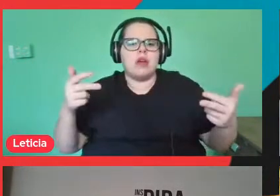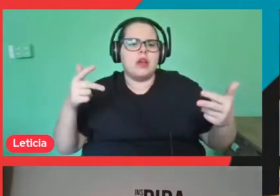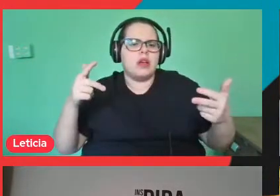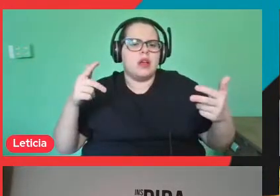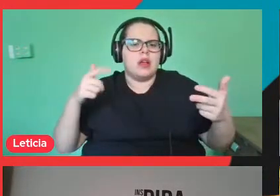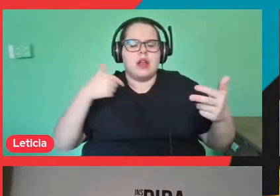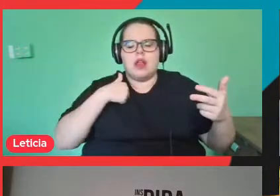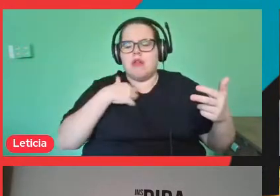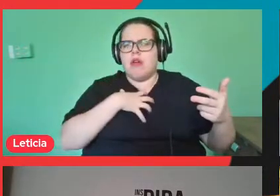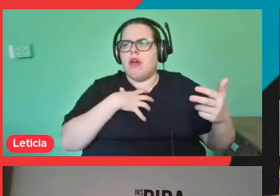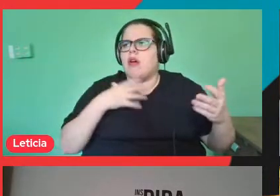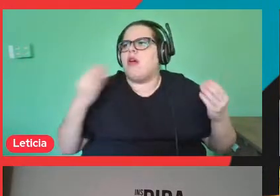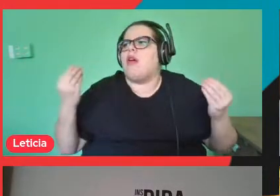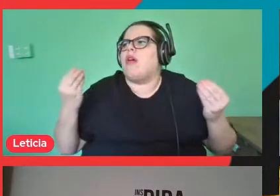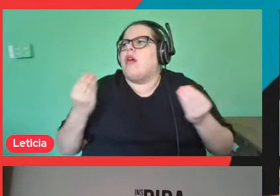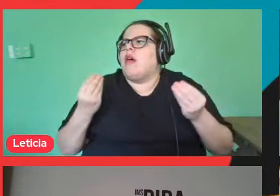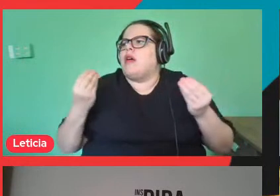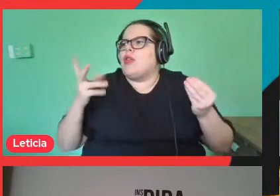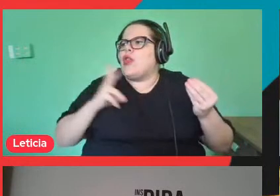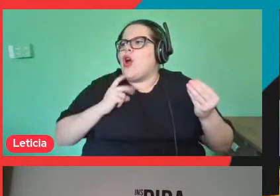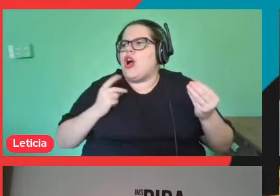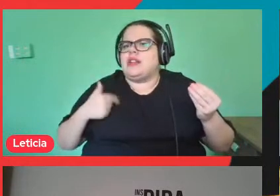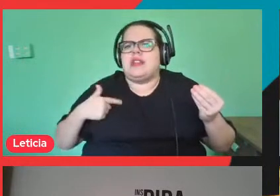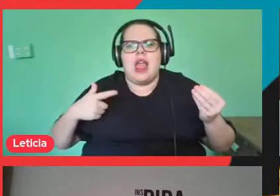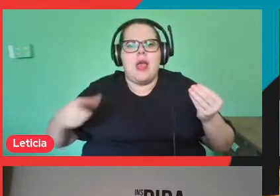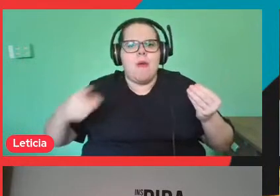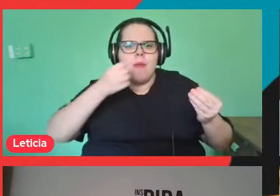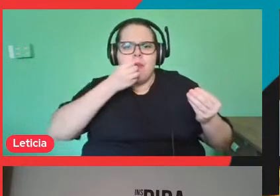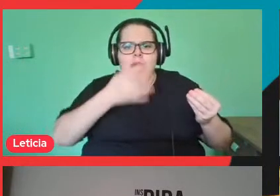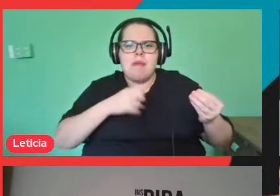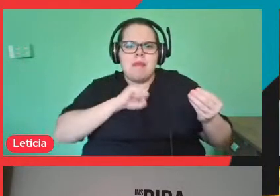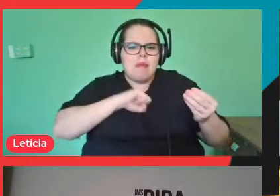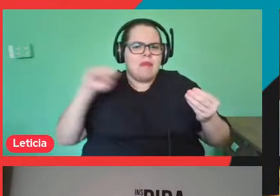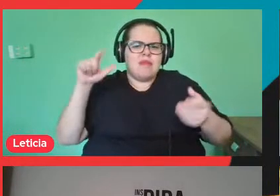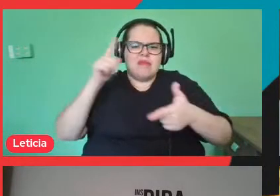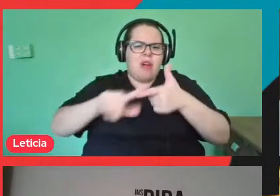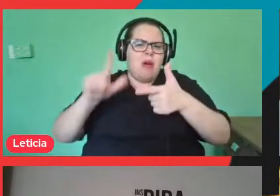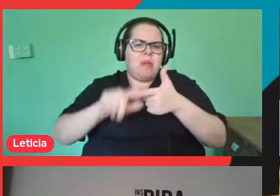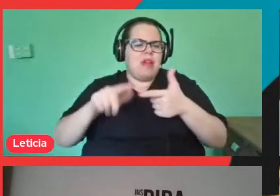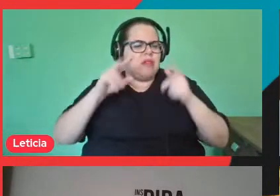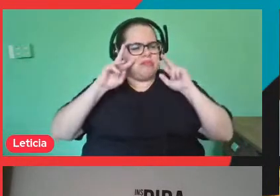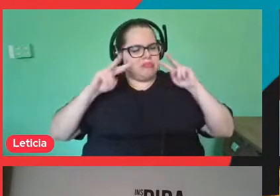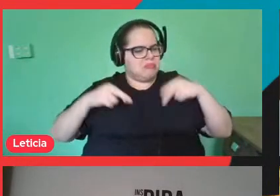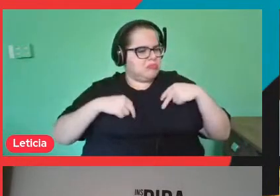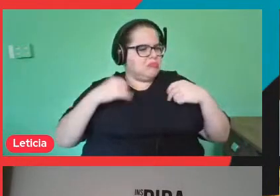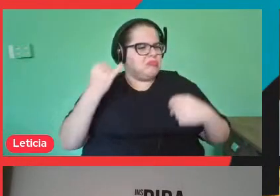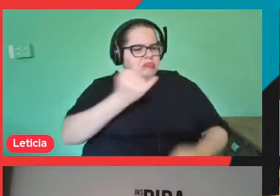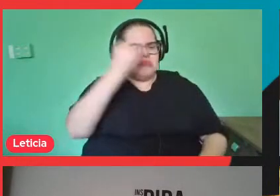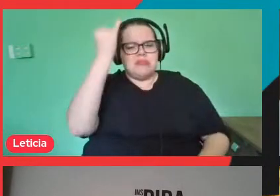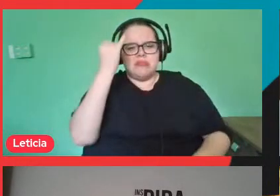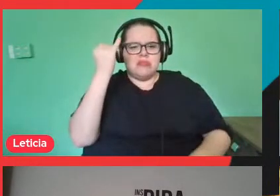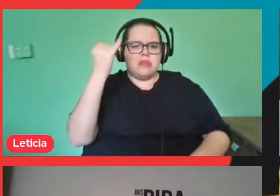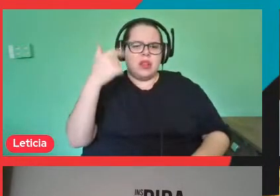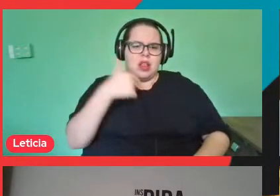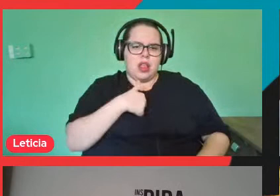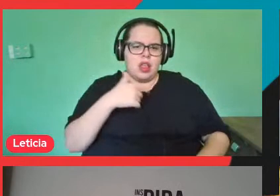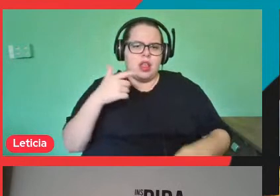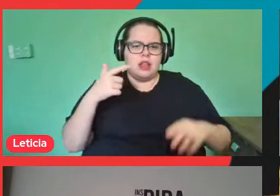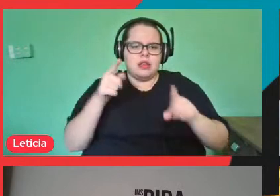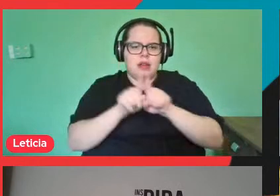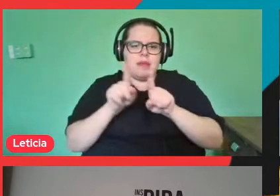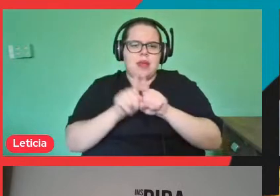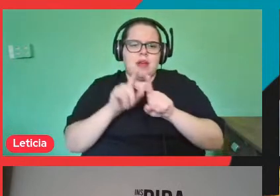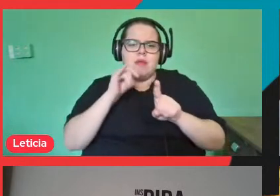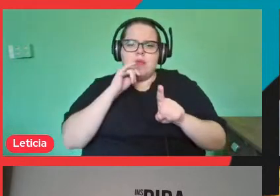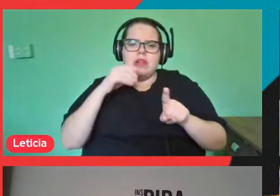que eu realmente mandei muito bem e não tem nenhum problema, né, de falar sobre isso. Então, eu pegar essa parte da